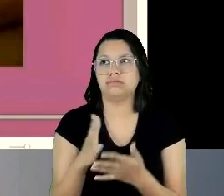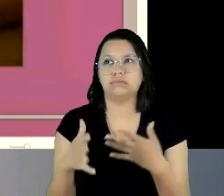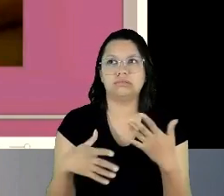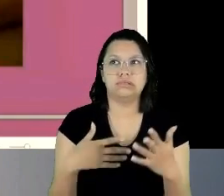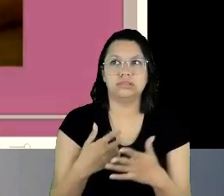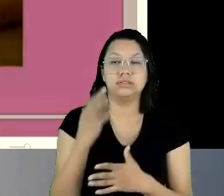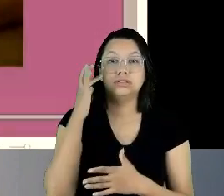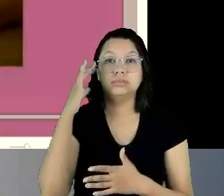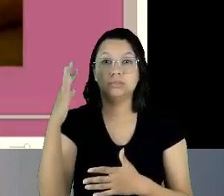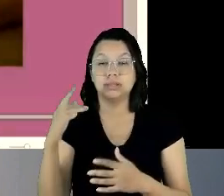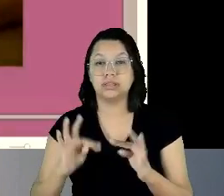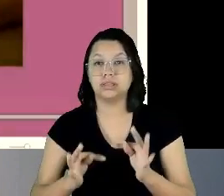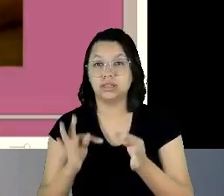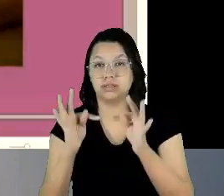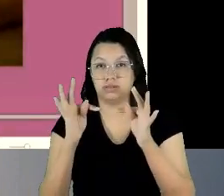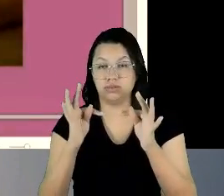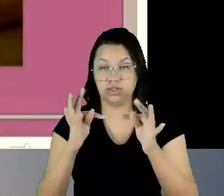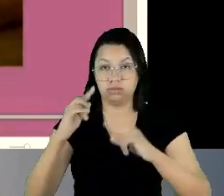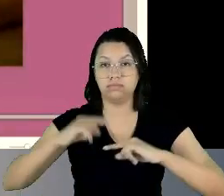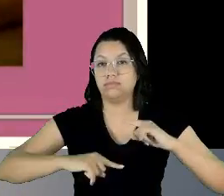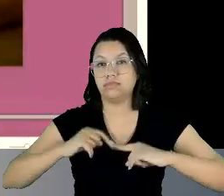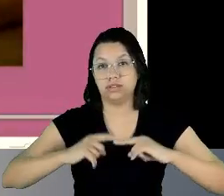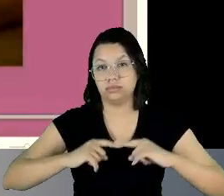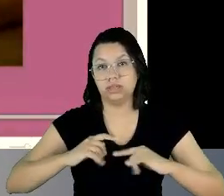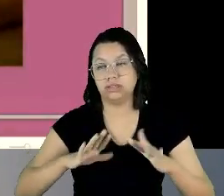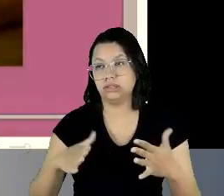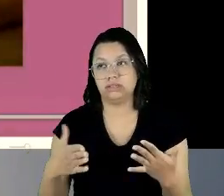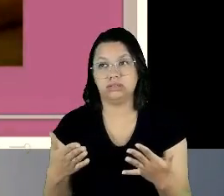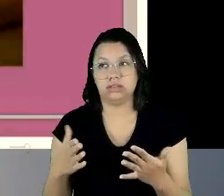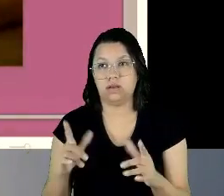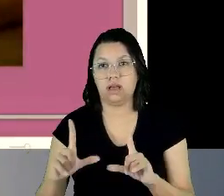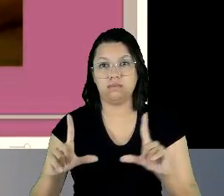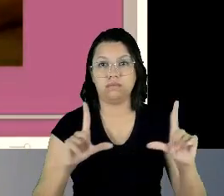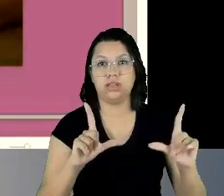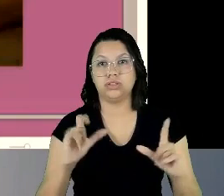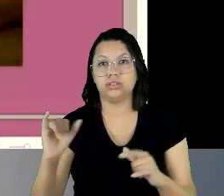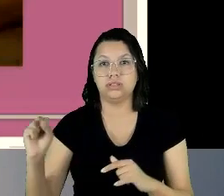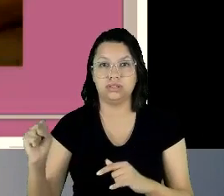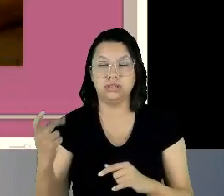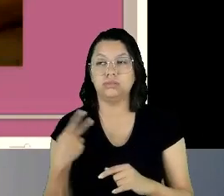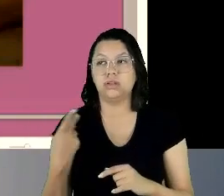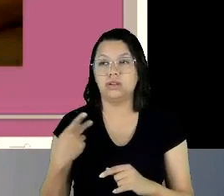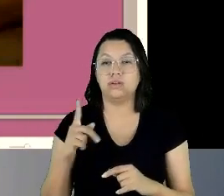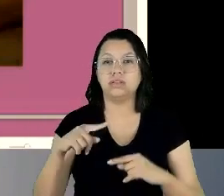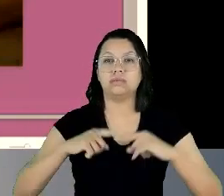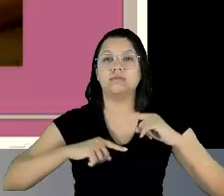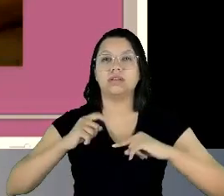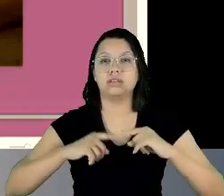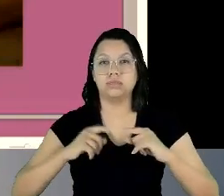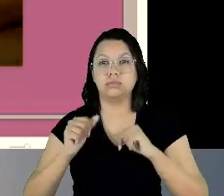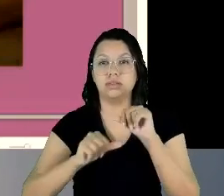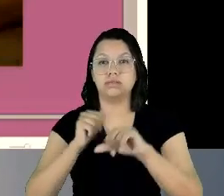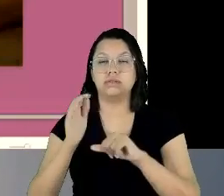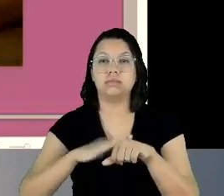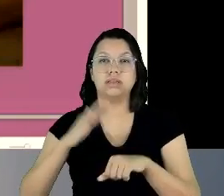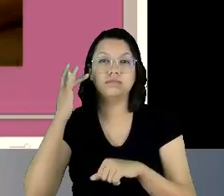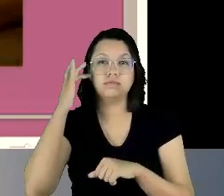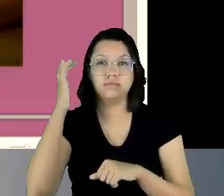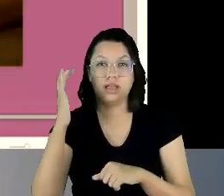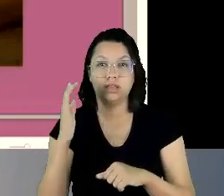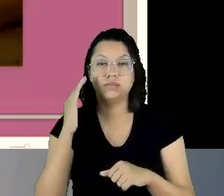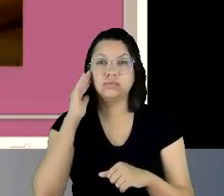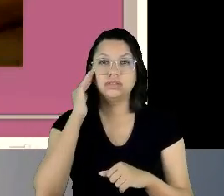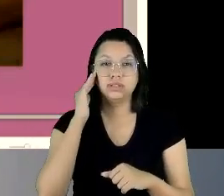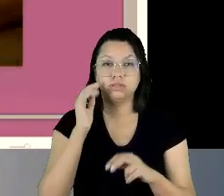enfim, a gente pensa na tecnologia como uma ferramenta. Então, a página LIS para nós é uma ferramenta para facilitar a